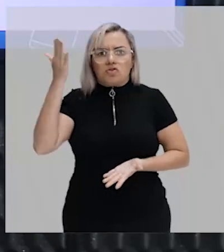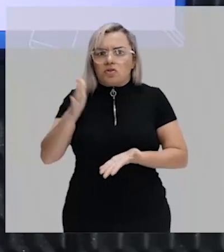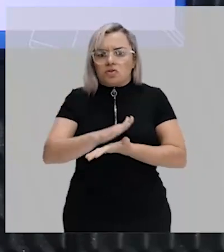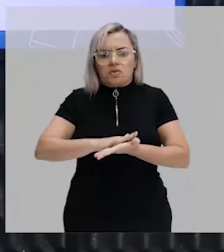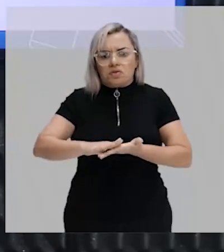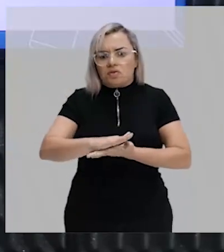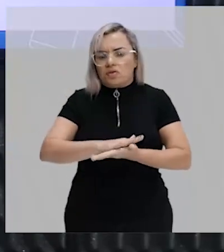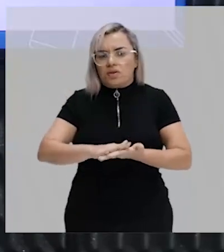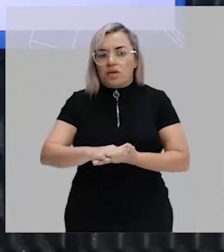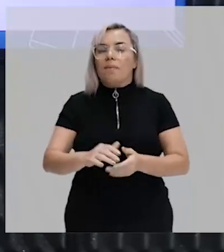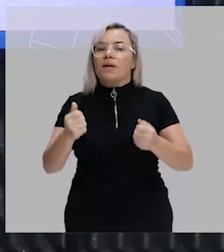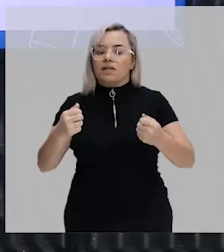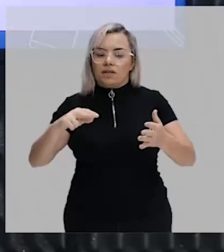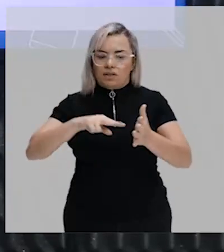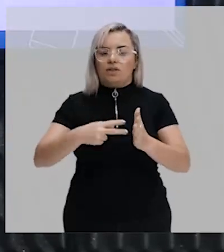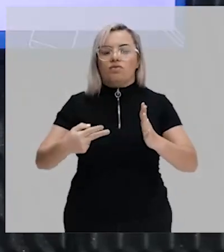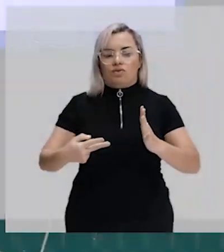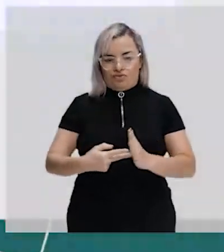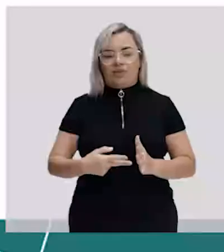não teria um sentido.